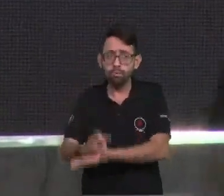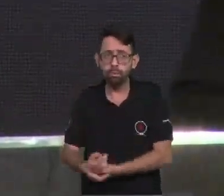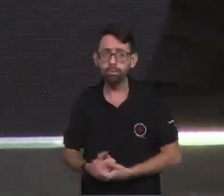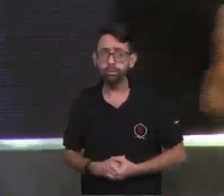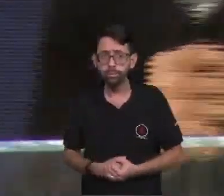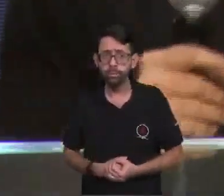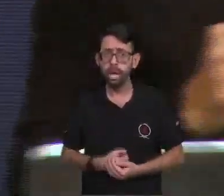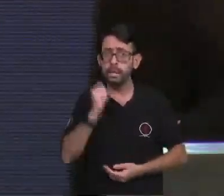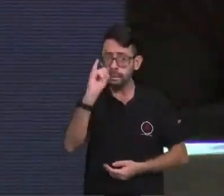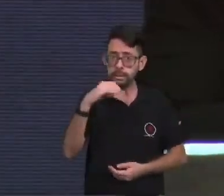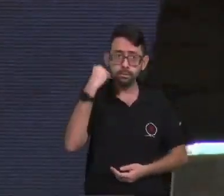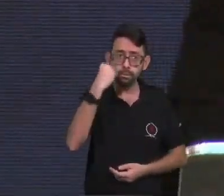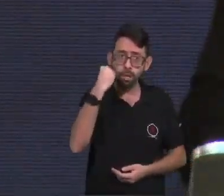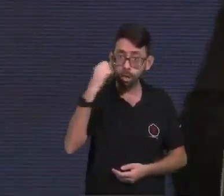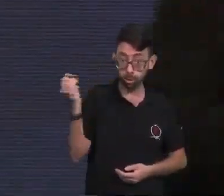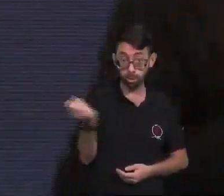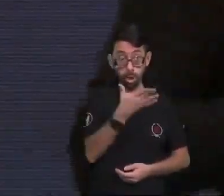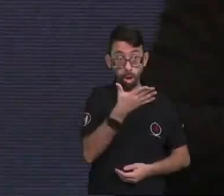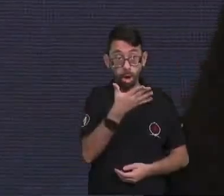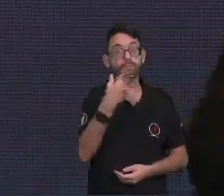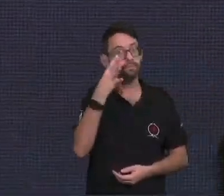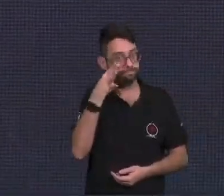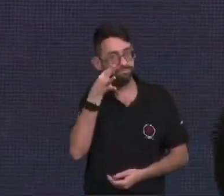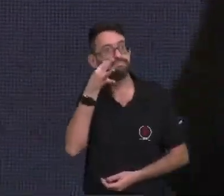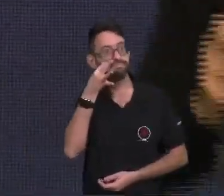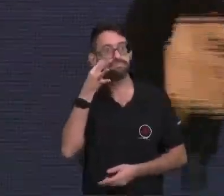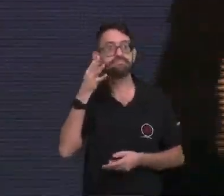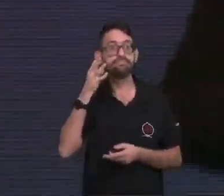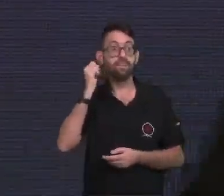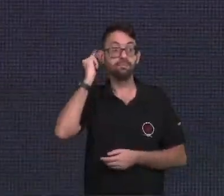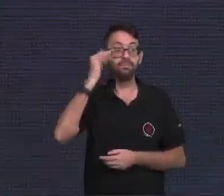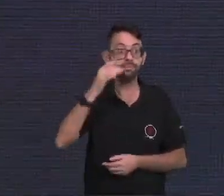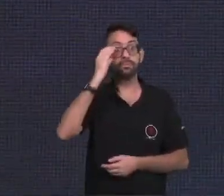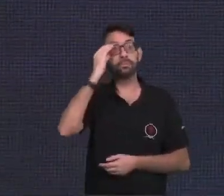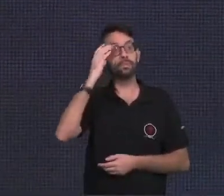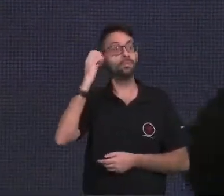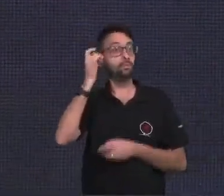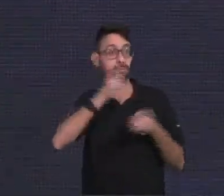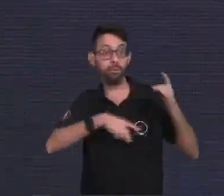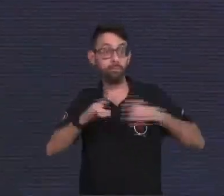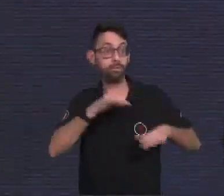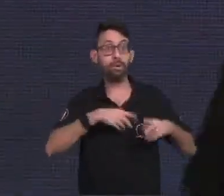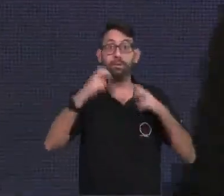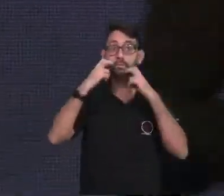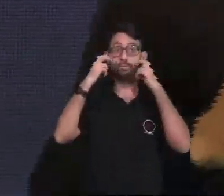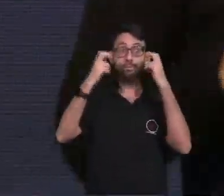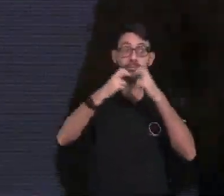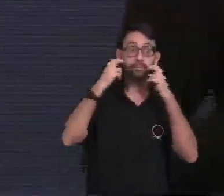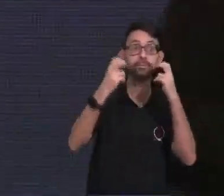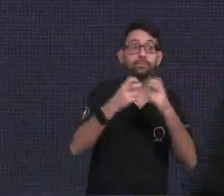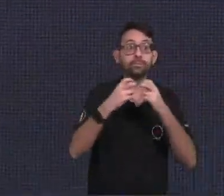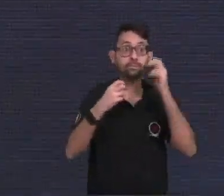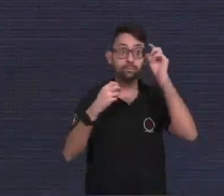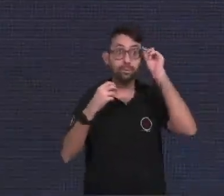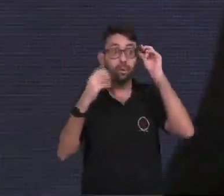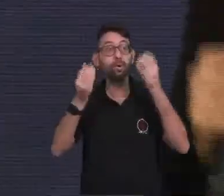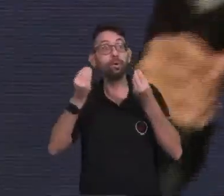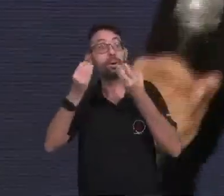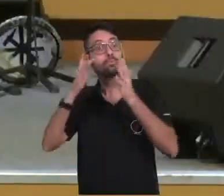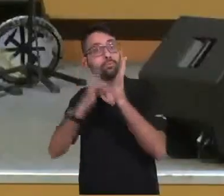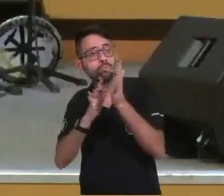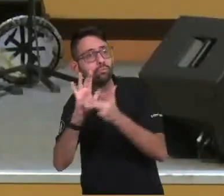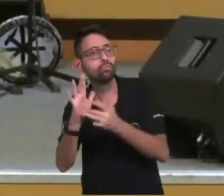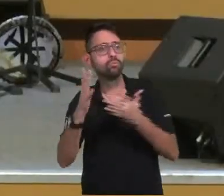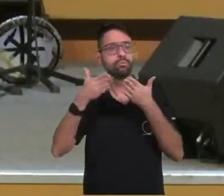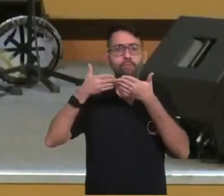Se eu quero viver algo novo, 3 horas da manhã, todo mundo com medo, gritando, olha gente, nós vamos afundar, cadê Jesus? Botou nós nessa